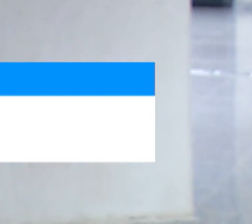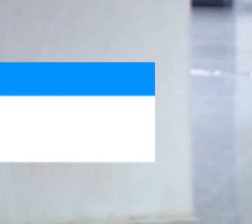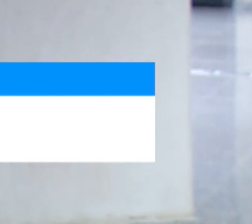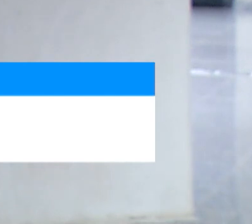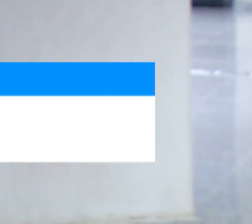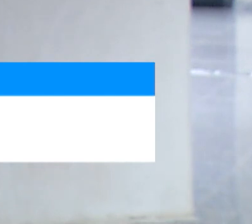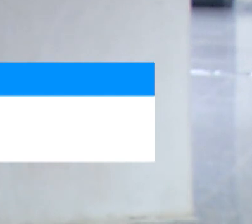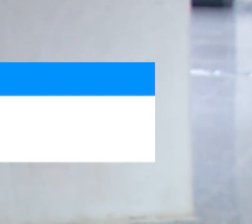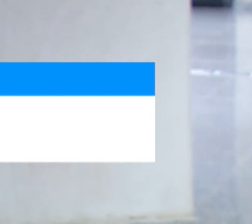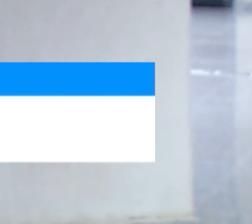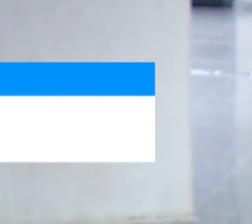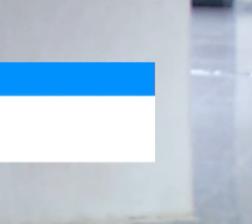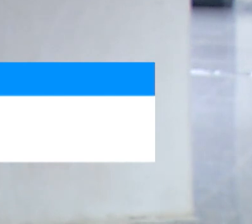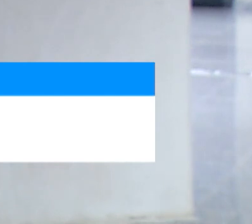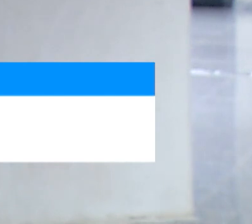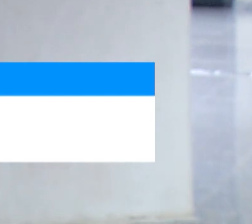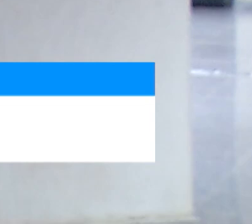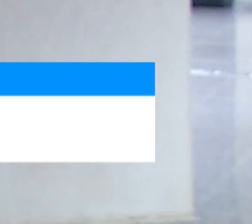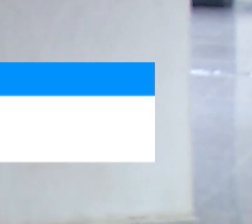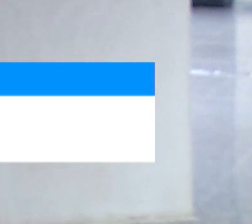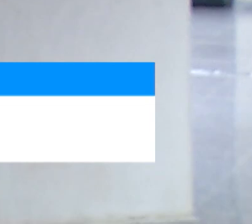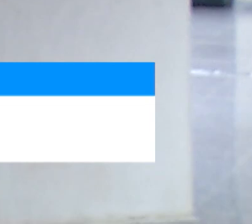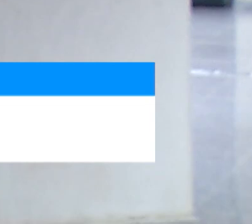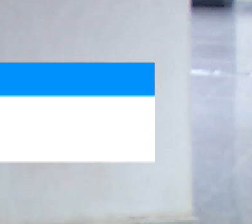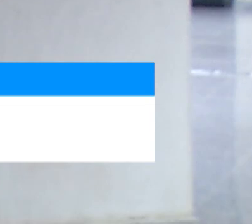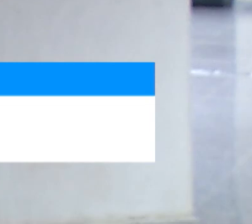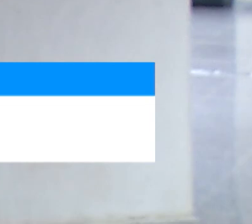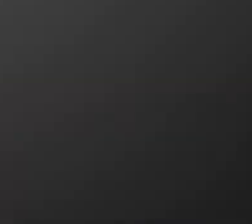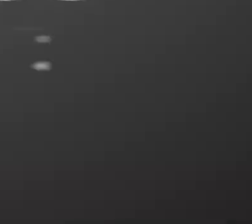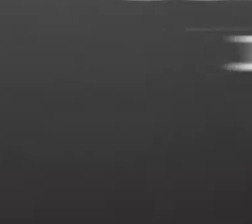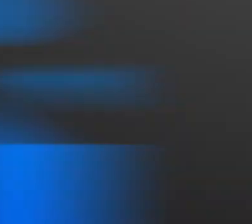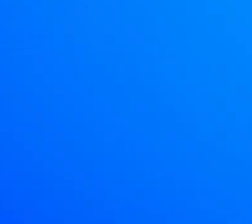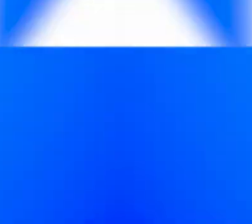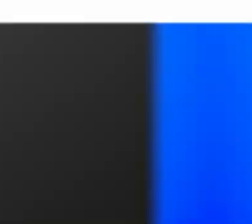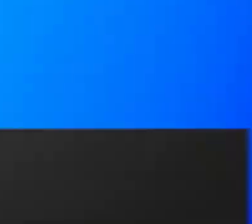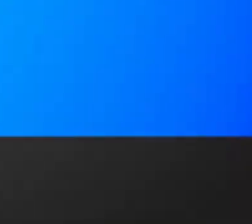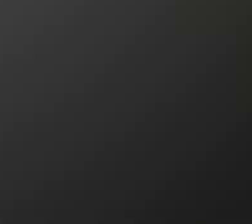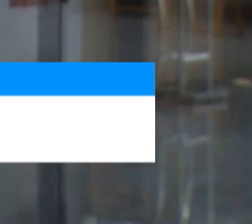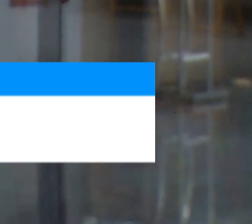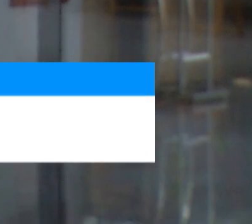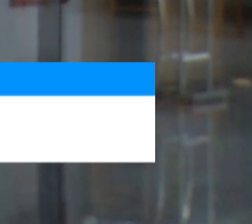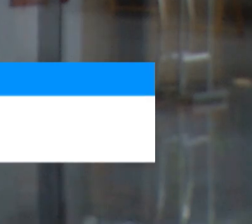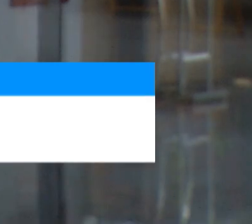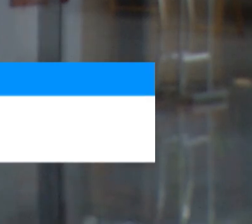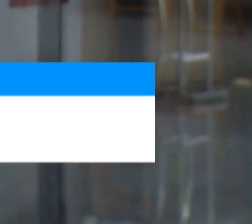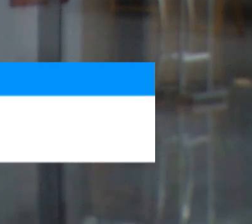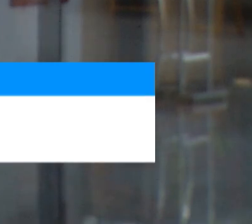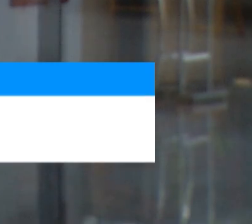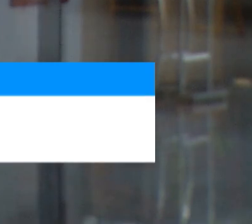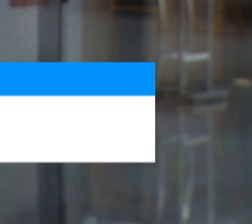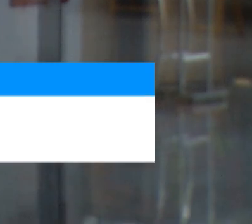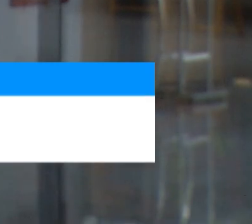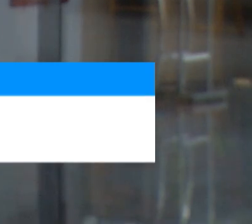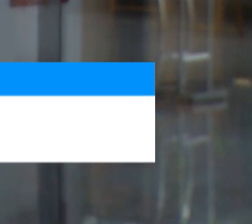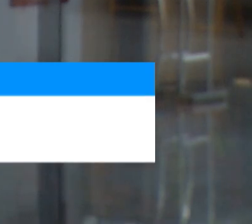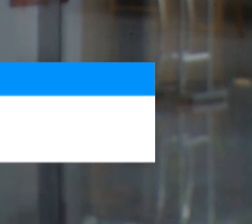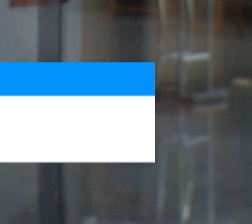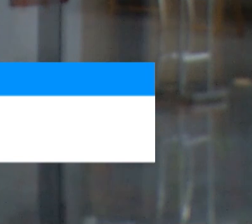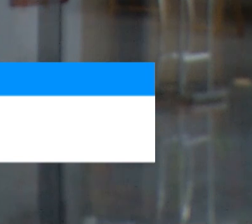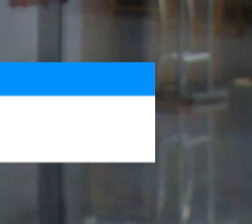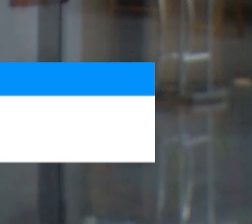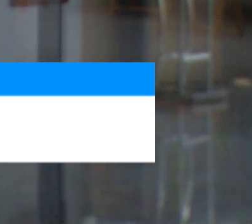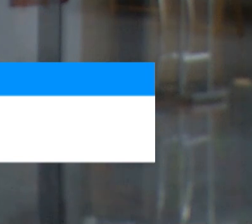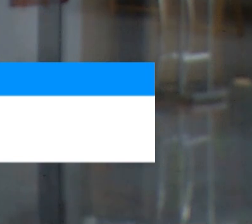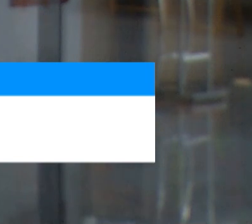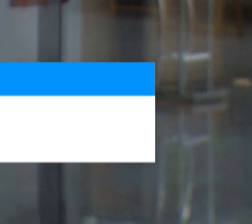ser empossado no dia 1º de janeiro na Assembleia Legislativa. O deputado estadual Barbosinha, que a partir